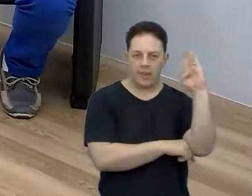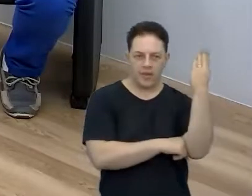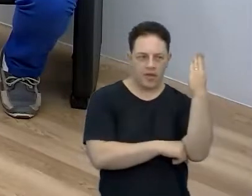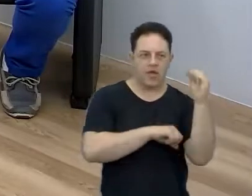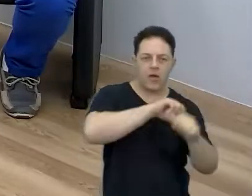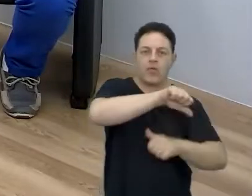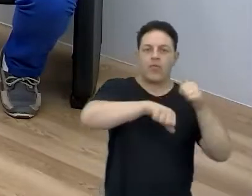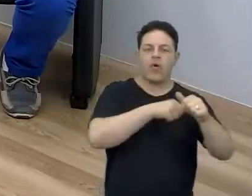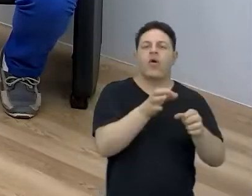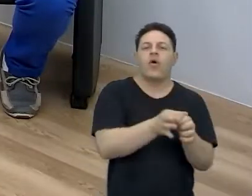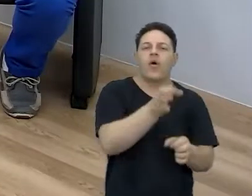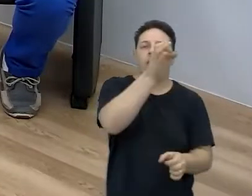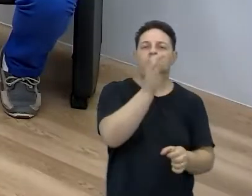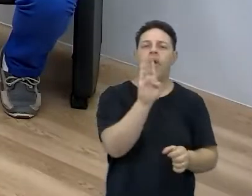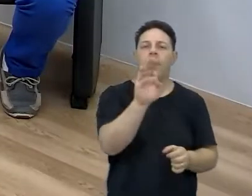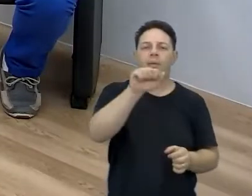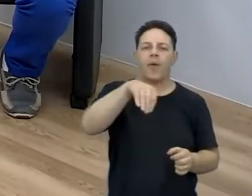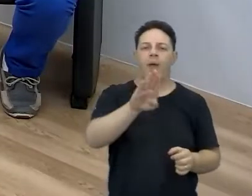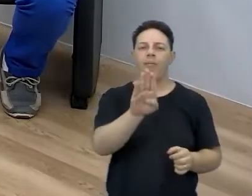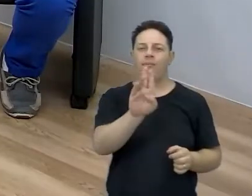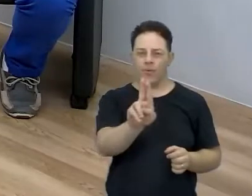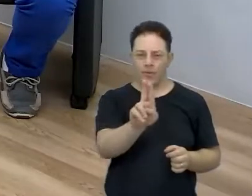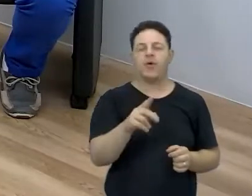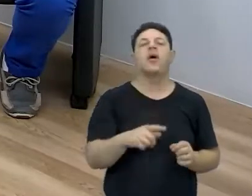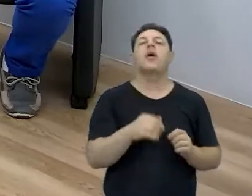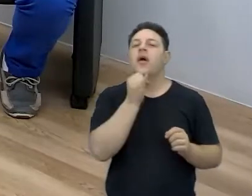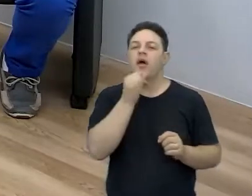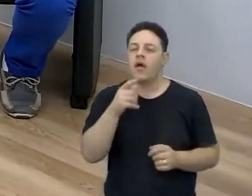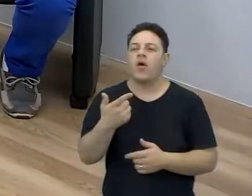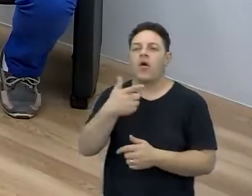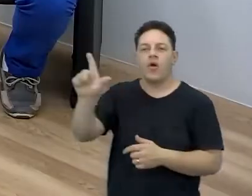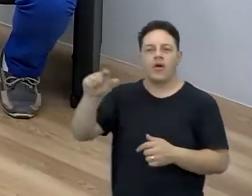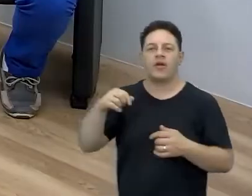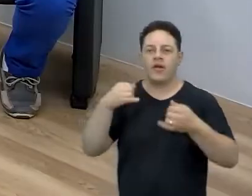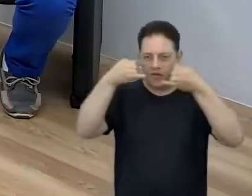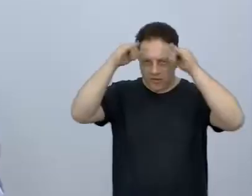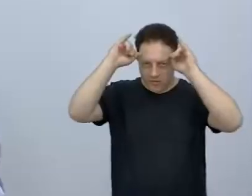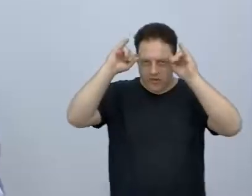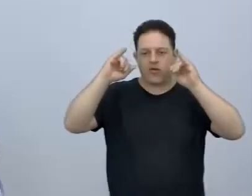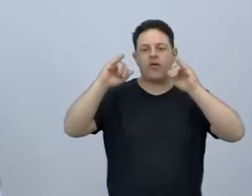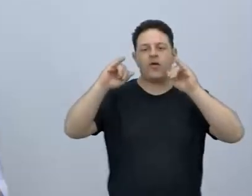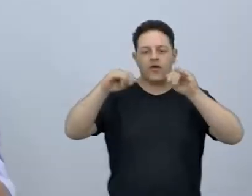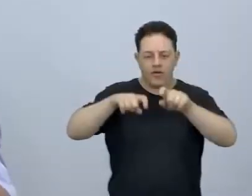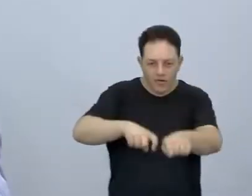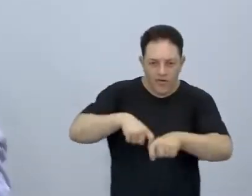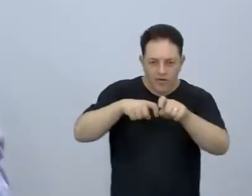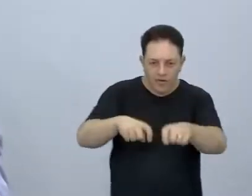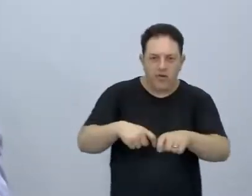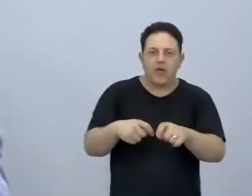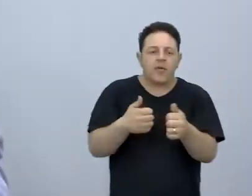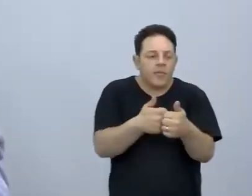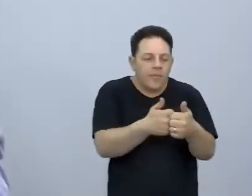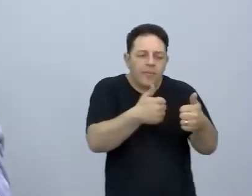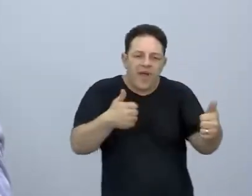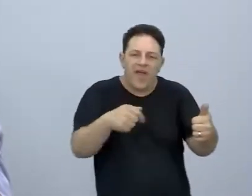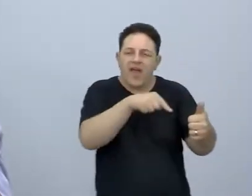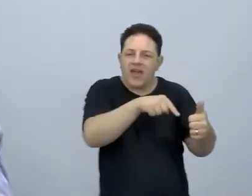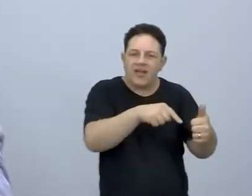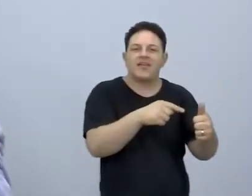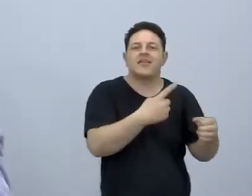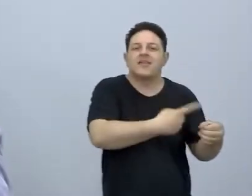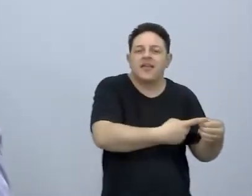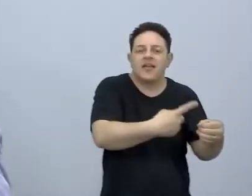pelo bambu, né? As fazendas convencionais por fazendas verticais, que pode ser perto das cidades, né?